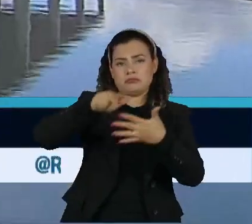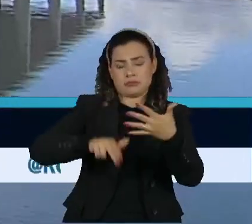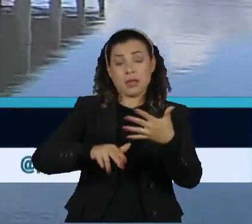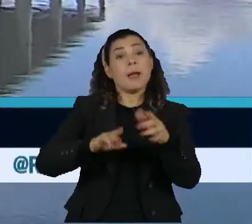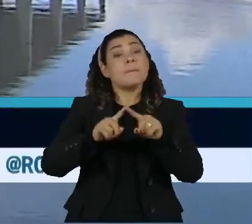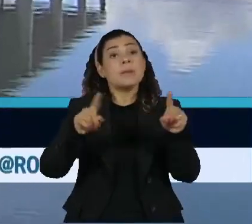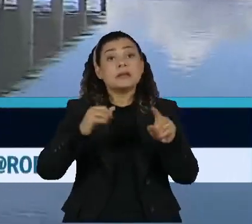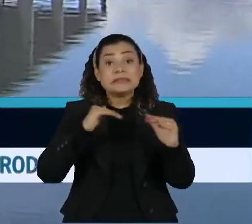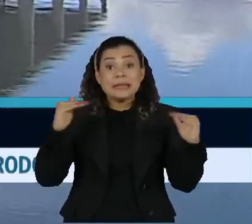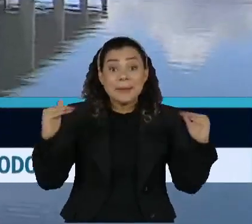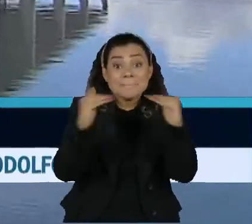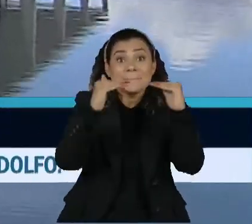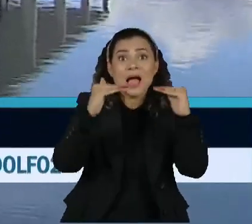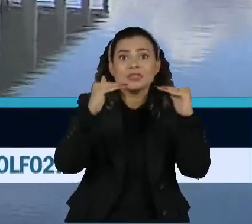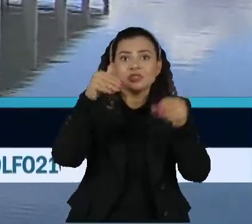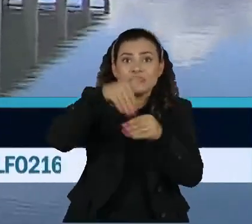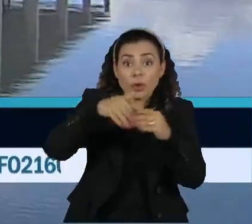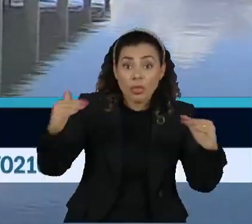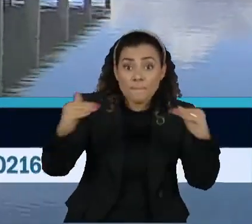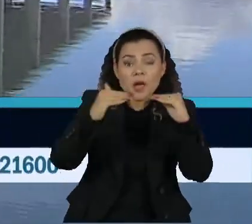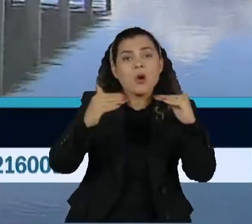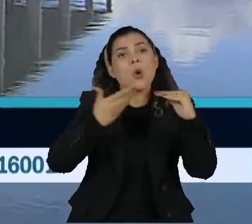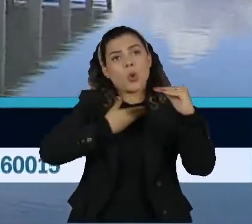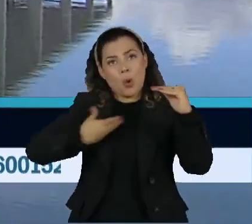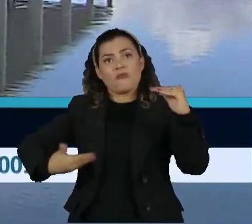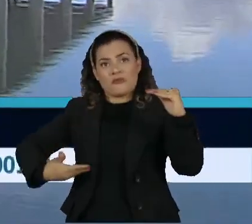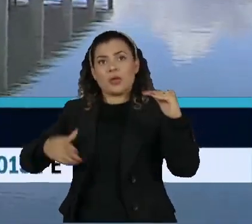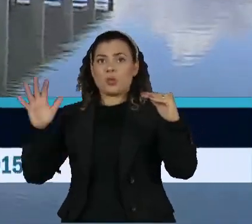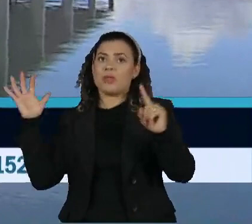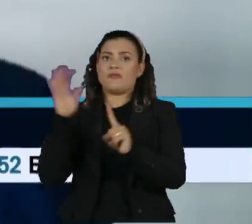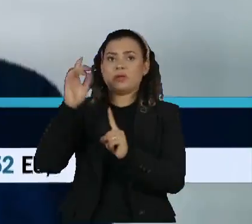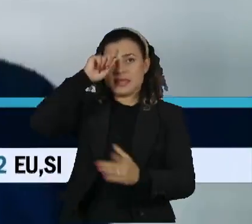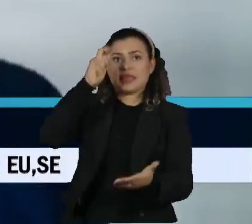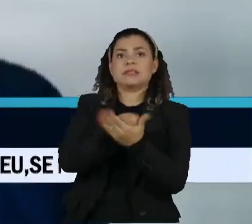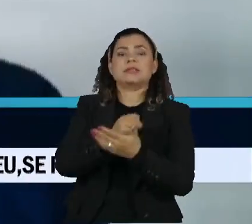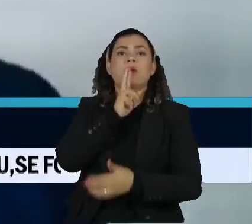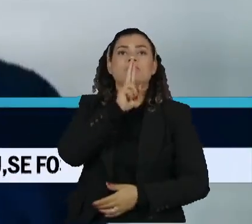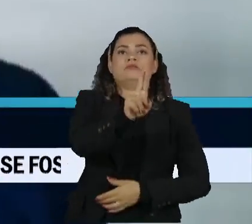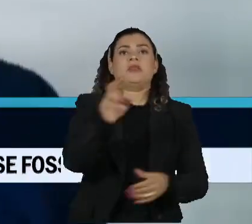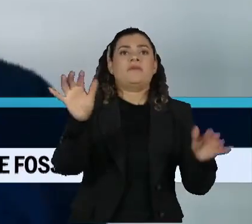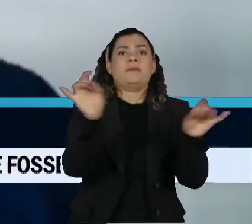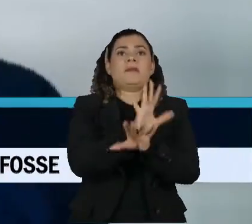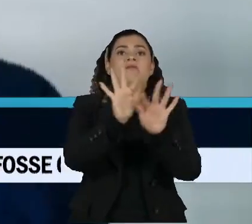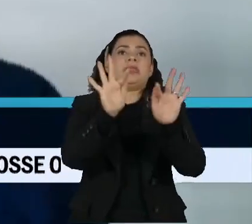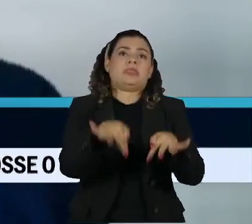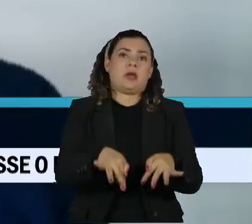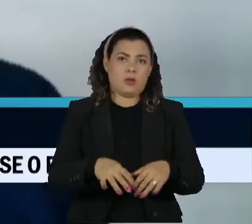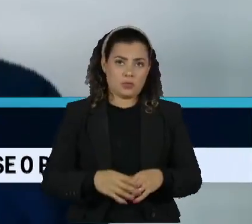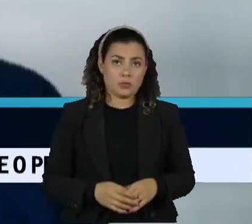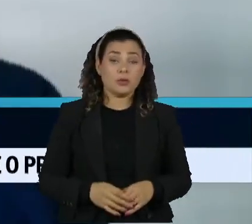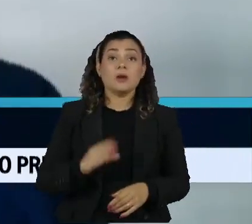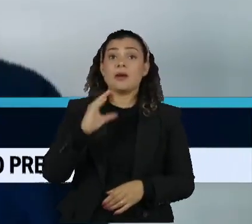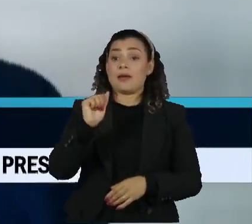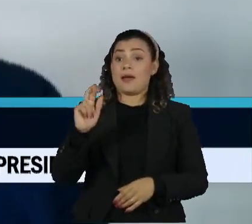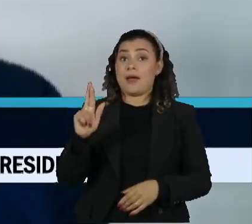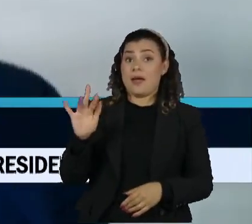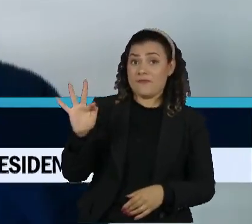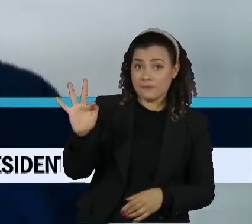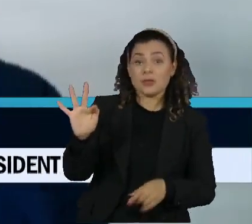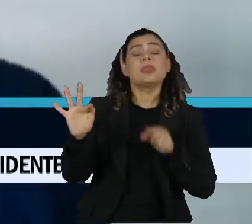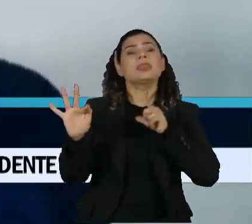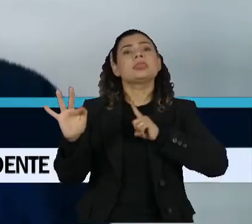houver empate, o voto do governo define o resultado. O CARF, ele tem um julgamento muito mais, vamos dizer